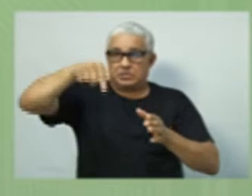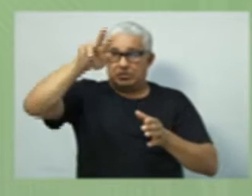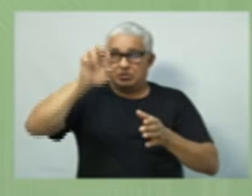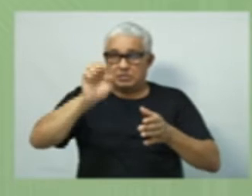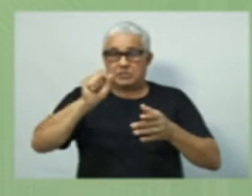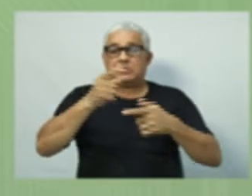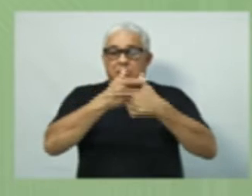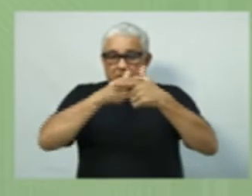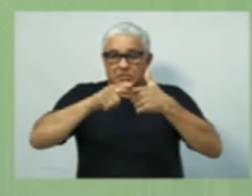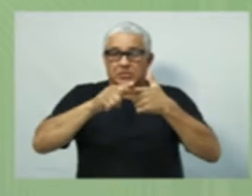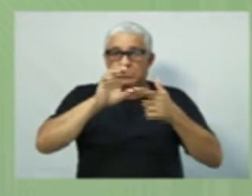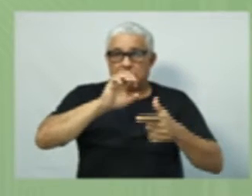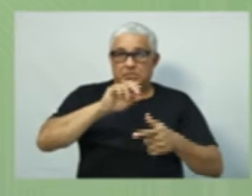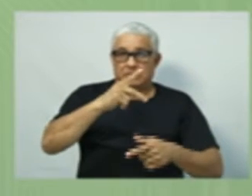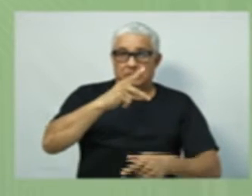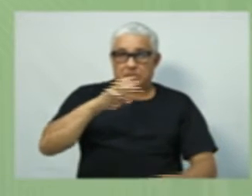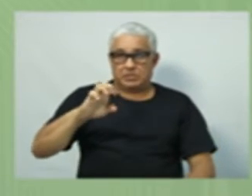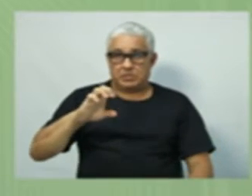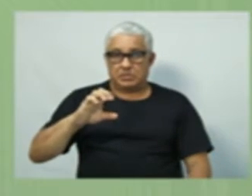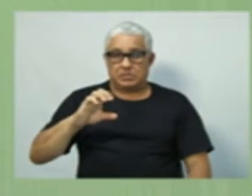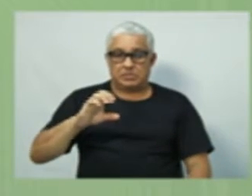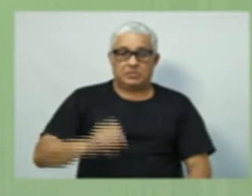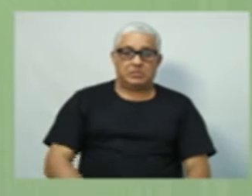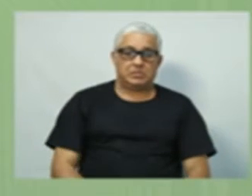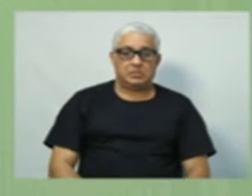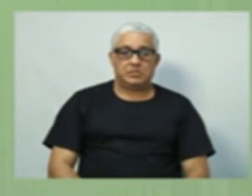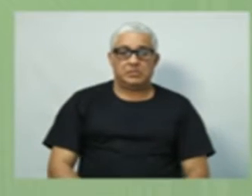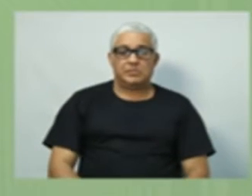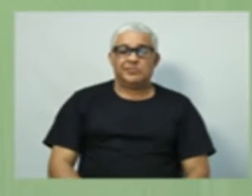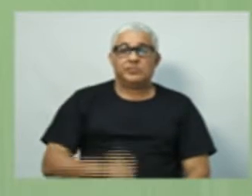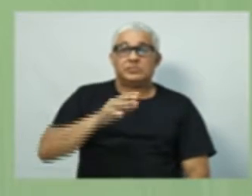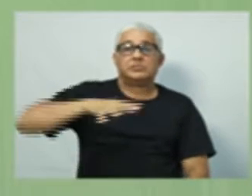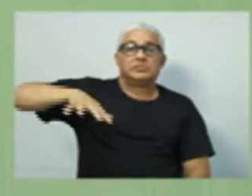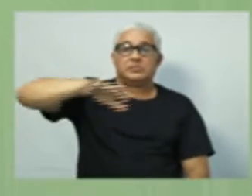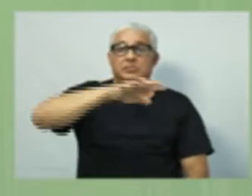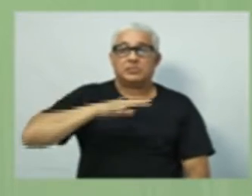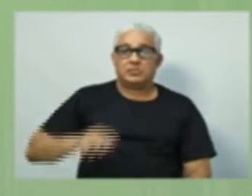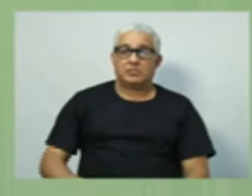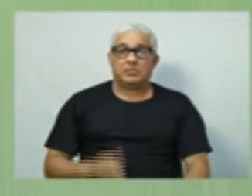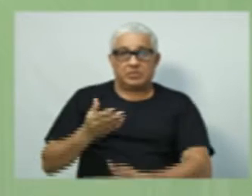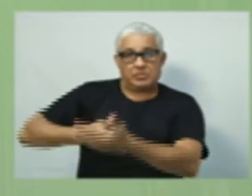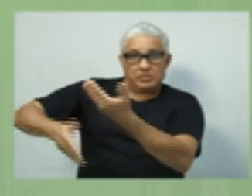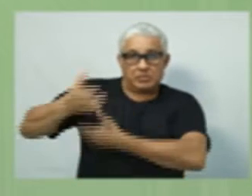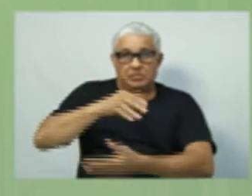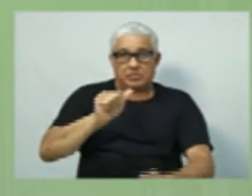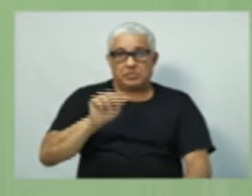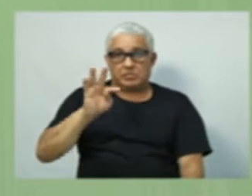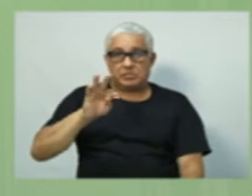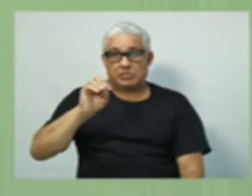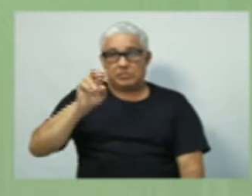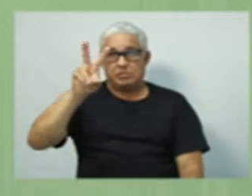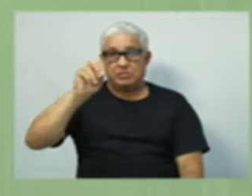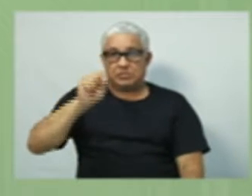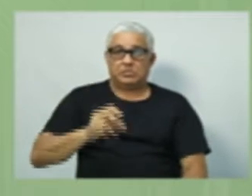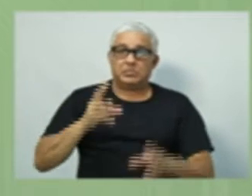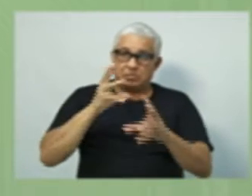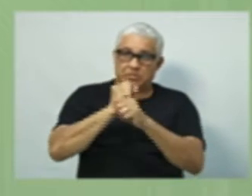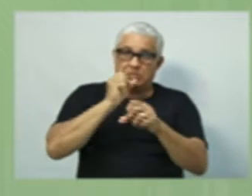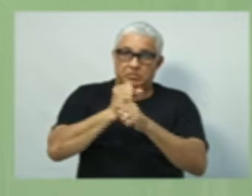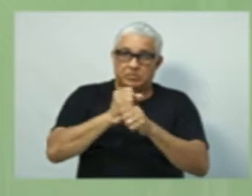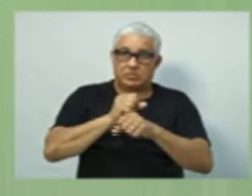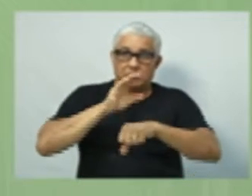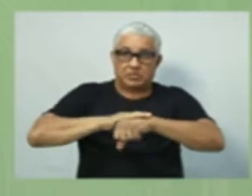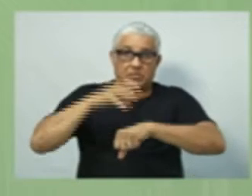circulante liquidez geral indica a relação entre os ativos com realização a curto prazo